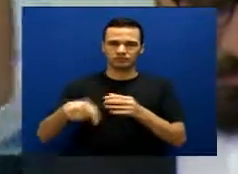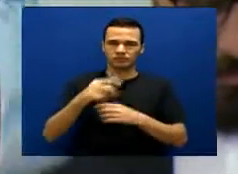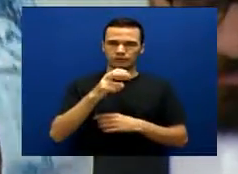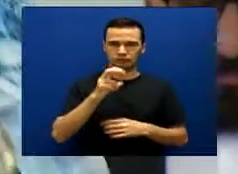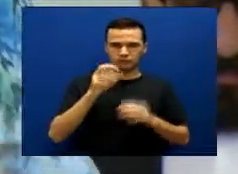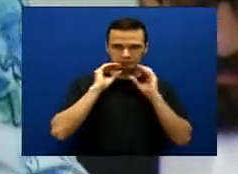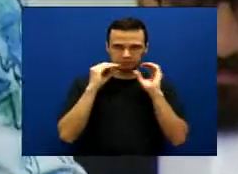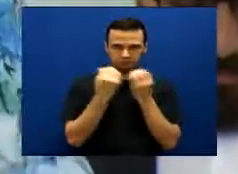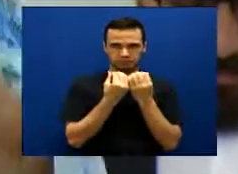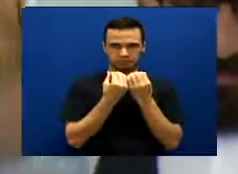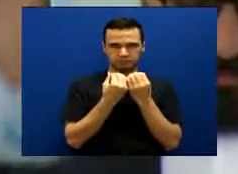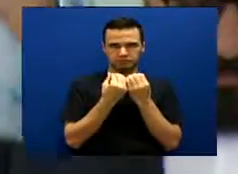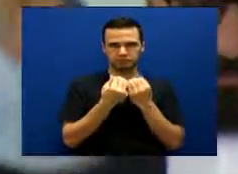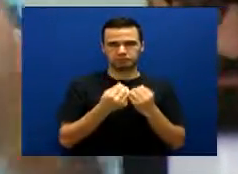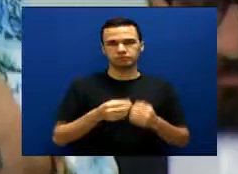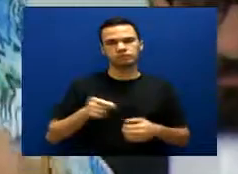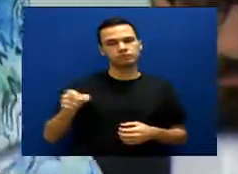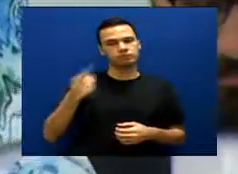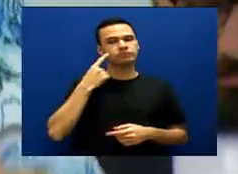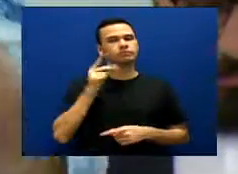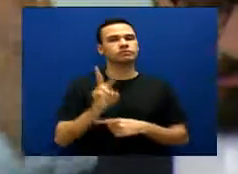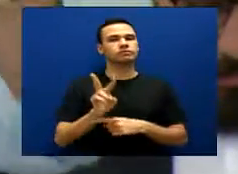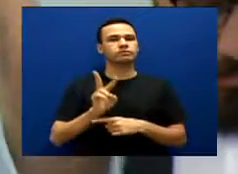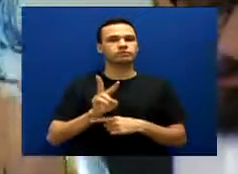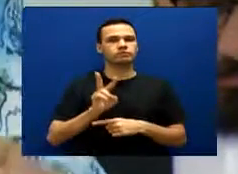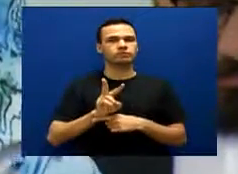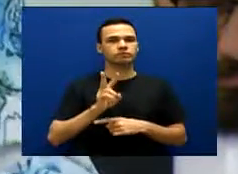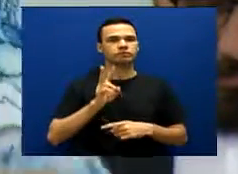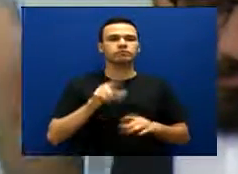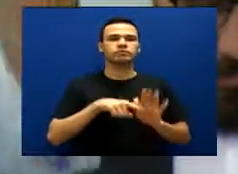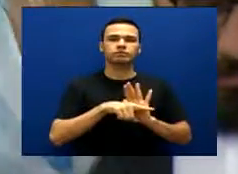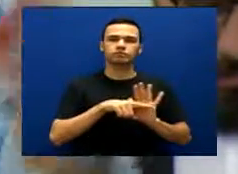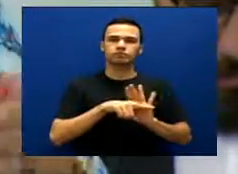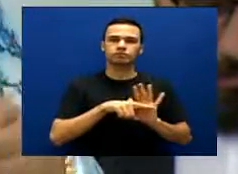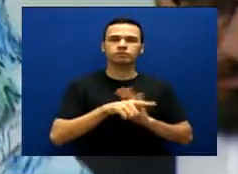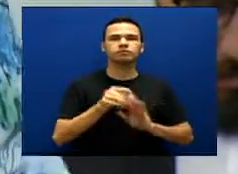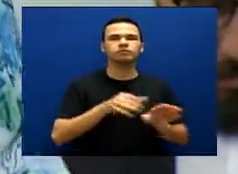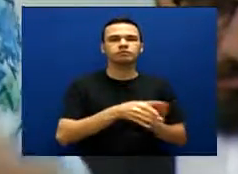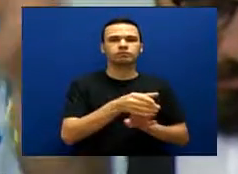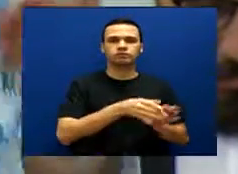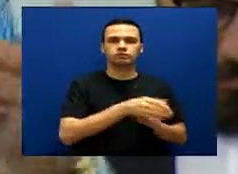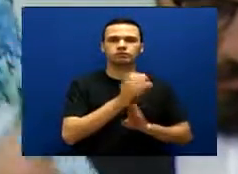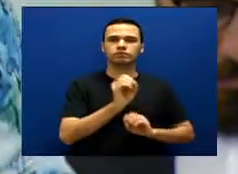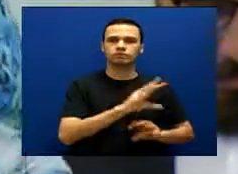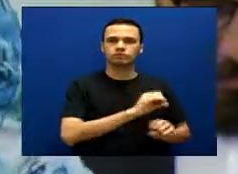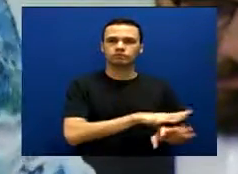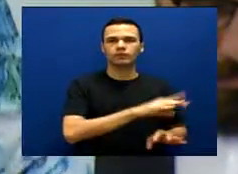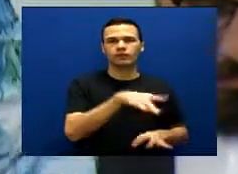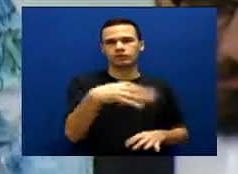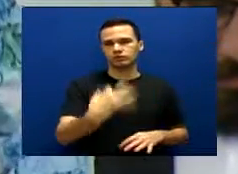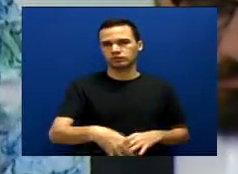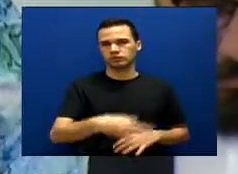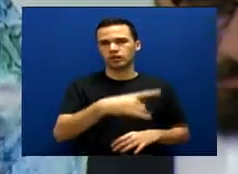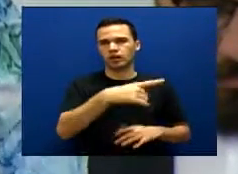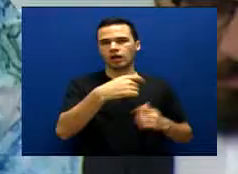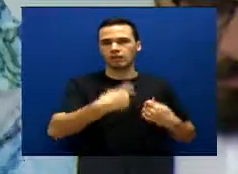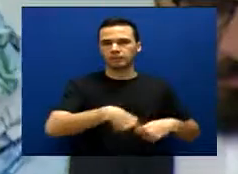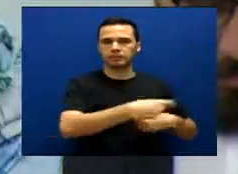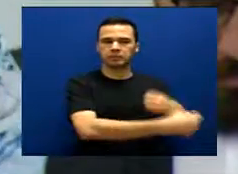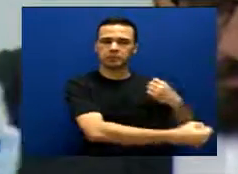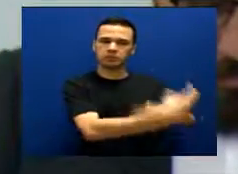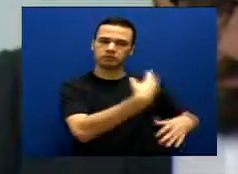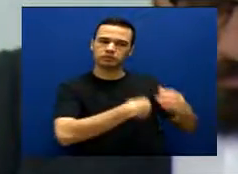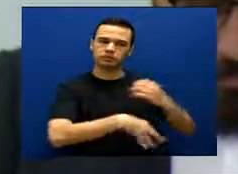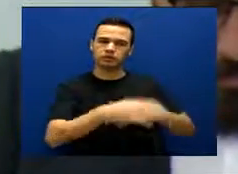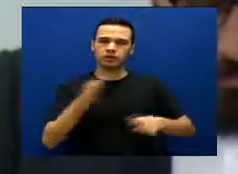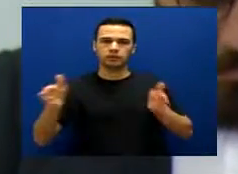presidente, realmente monitore, fiscalize, oriente quem de direito para que o material chegue a